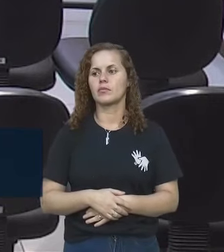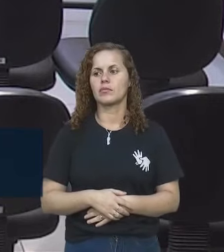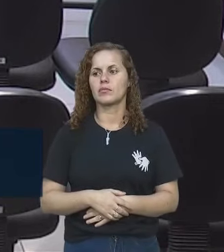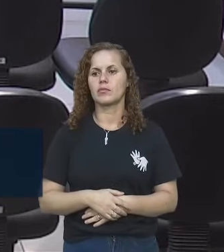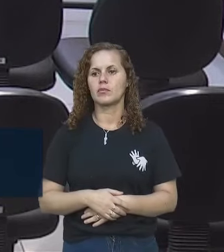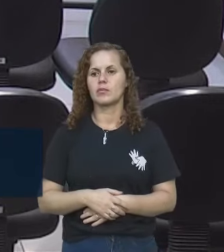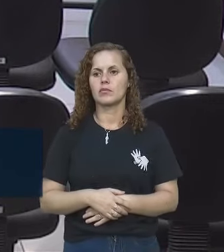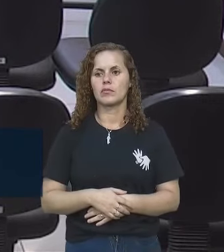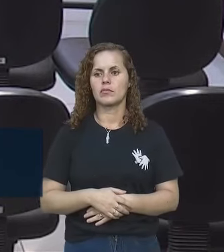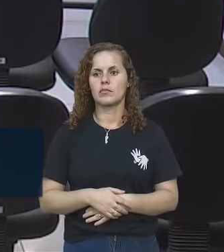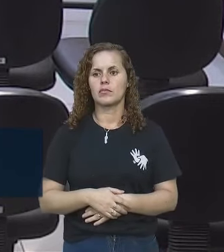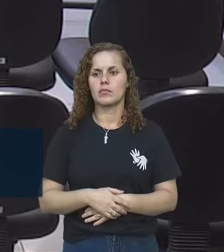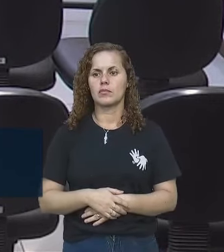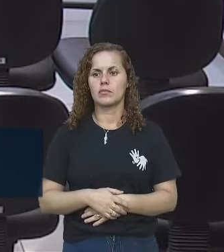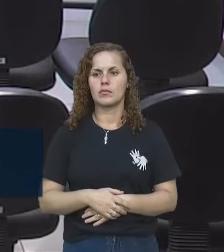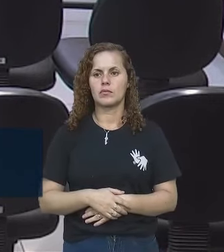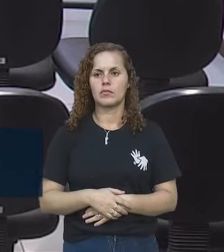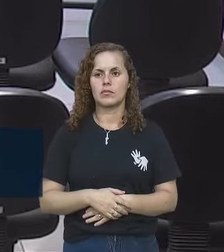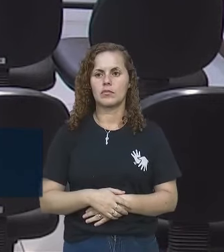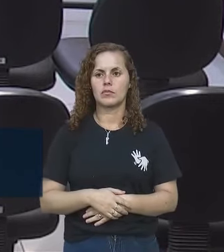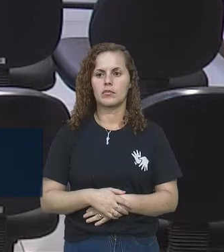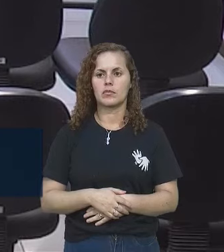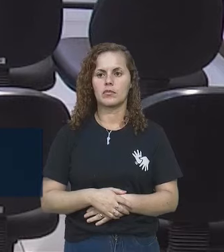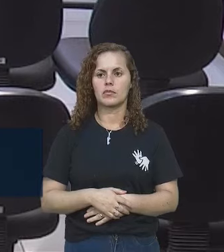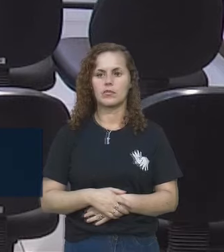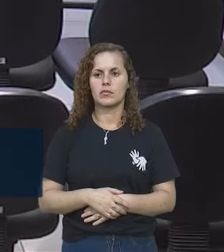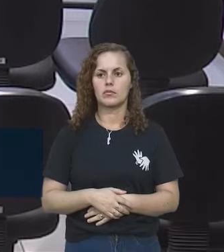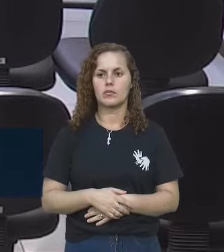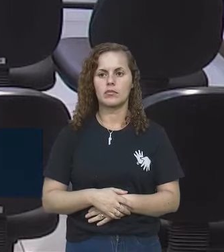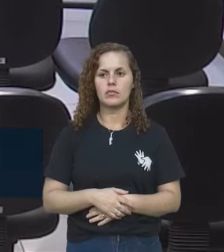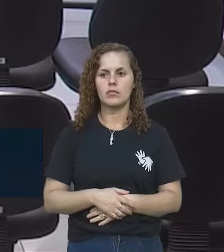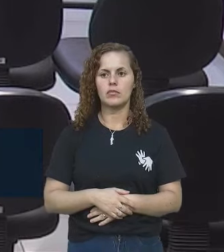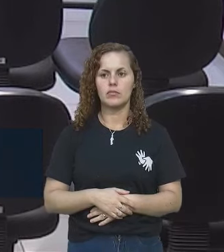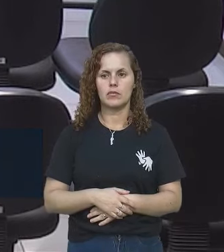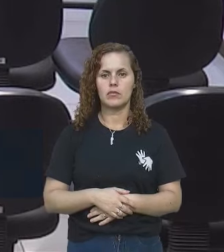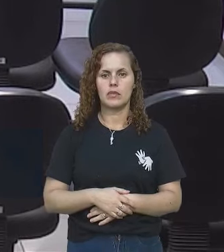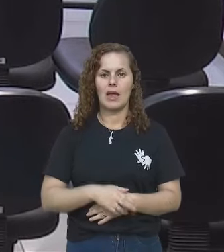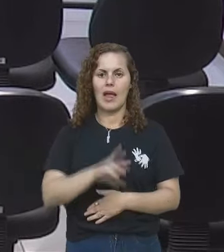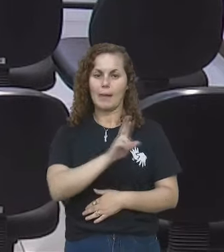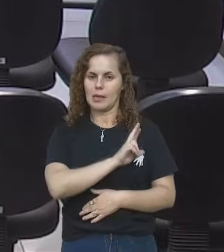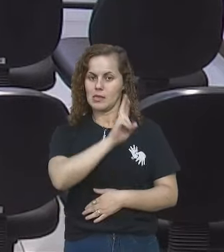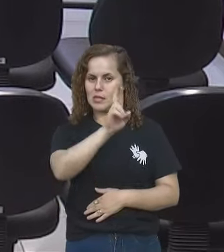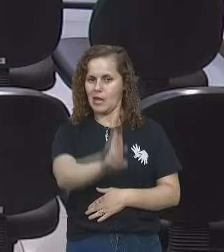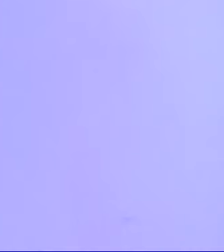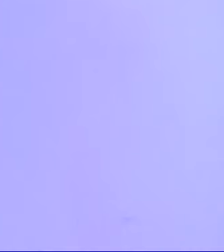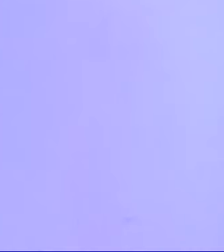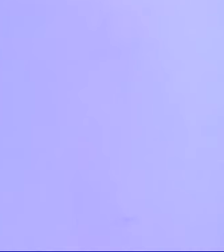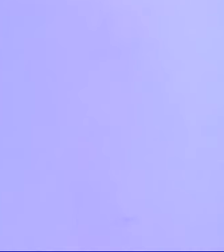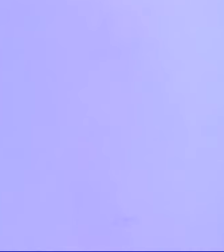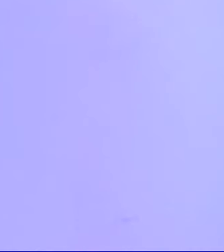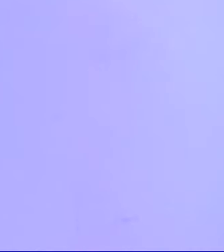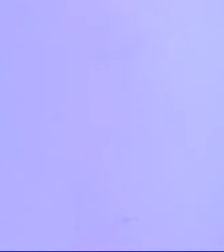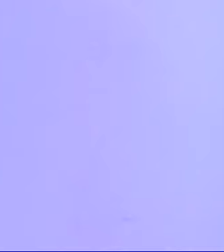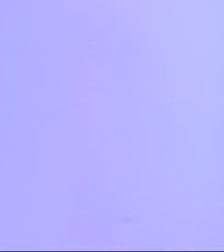não iniciadas ou interrompidas o PL foi admitido em sua segunda votação e segue para ser sancionado pelo executivo